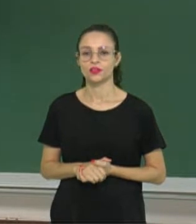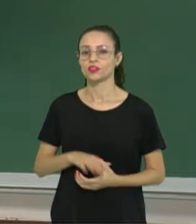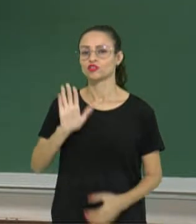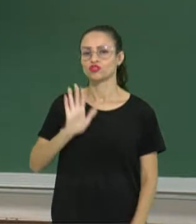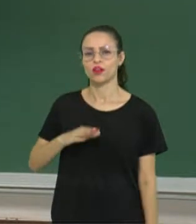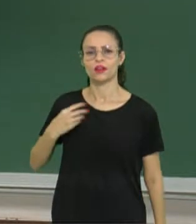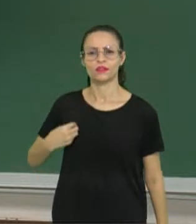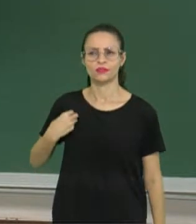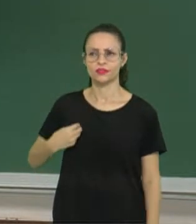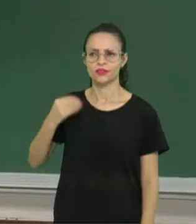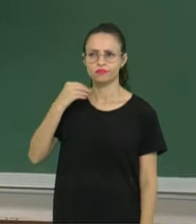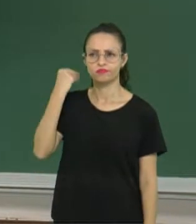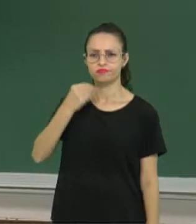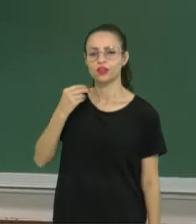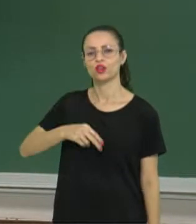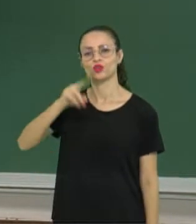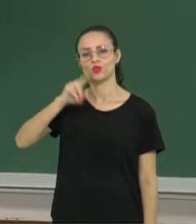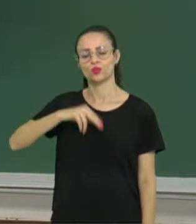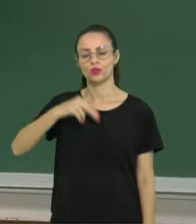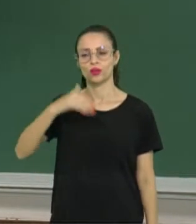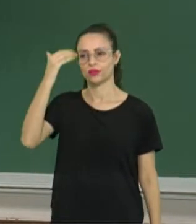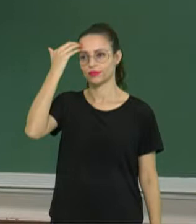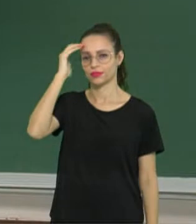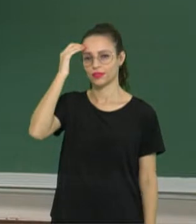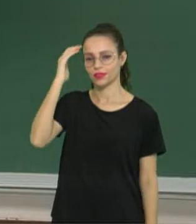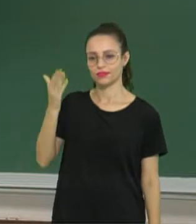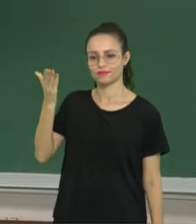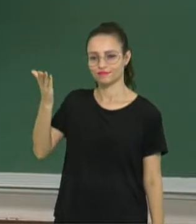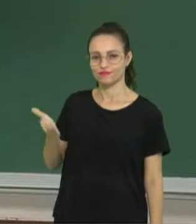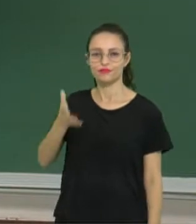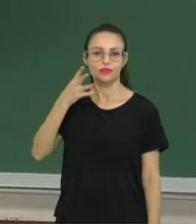Já vivi tanto e nunca entenderei os gatos. Ok?